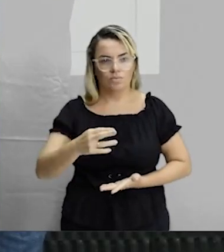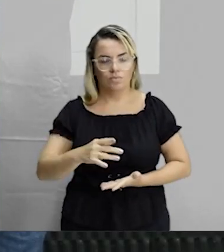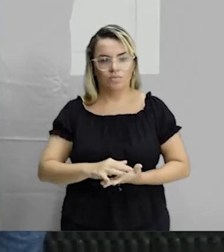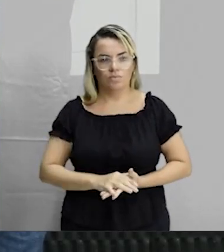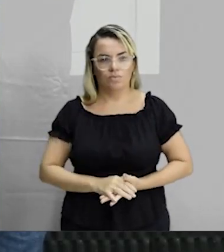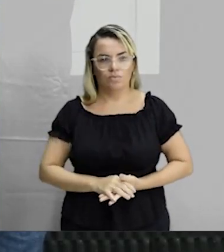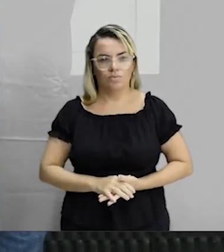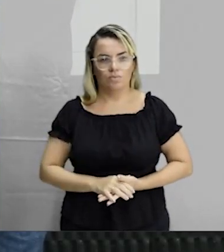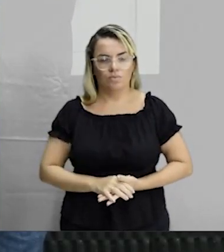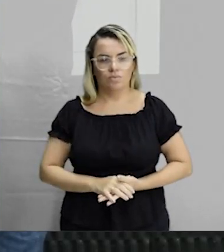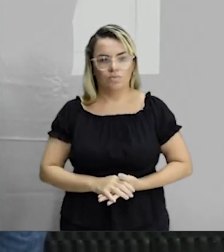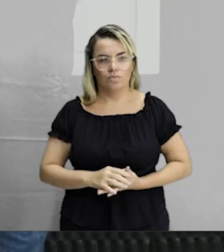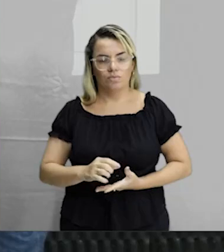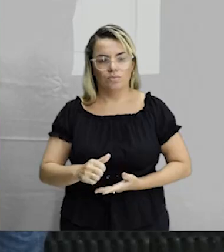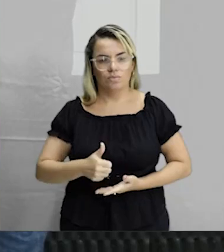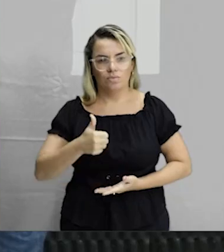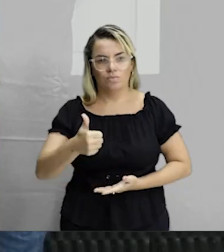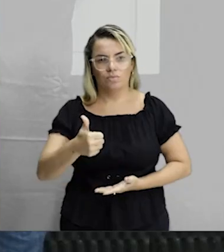igual a